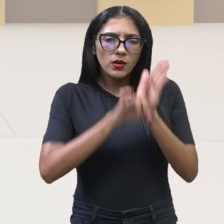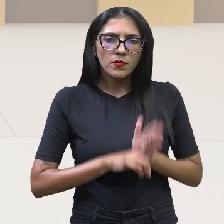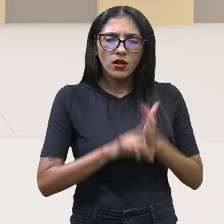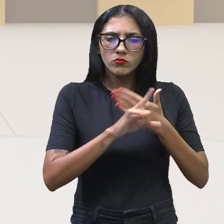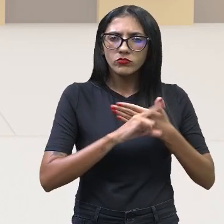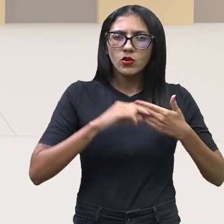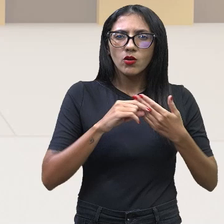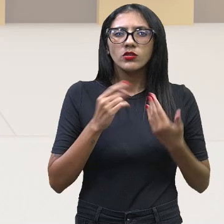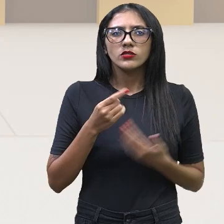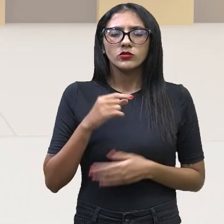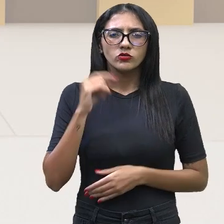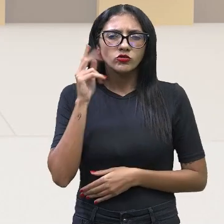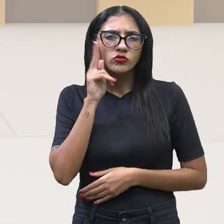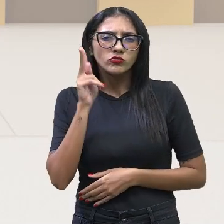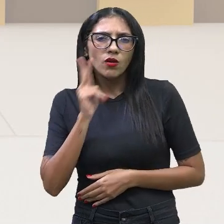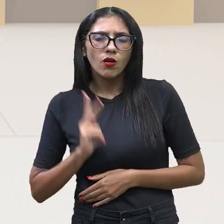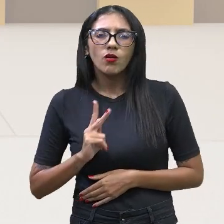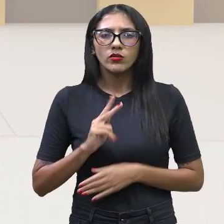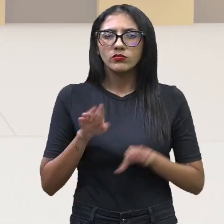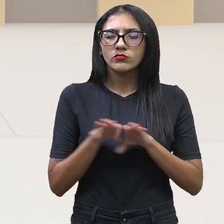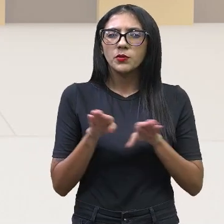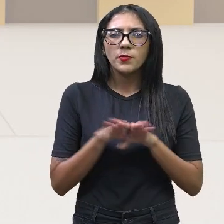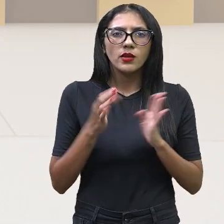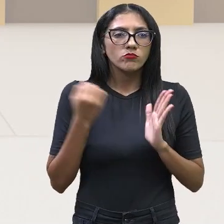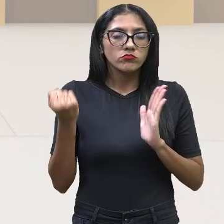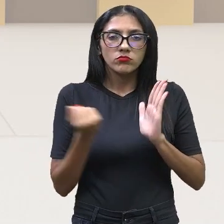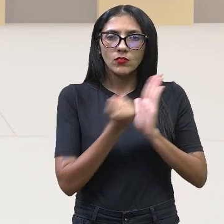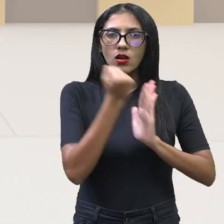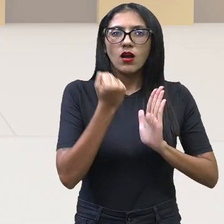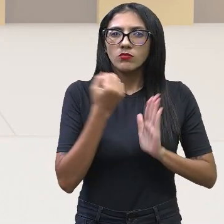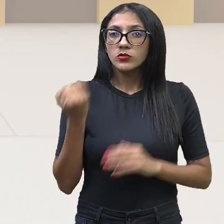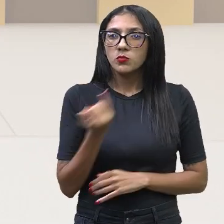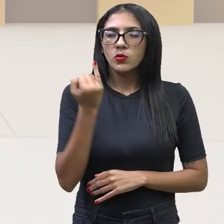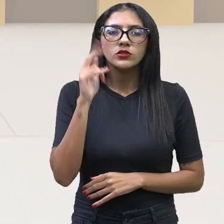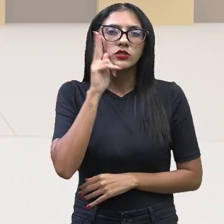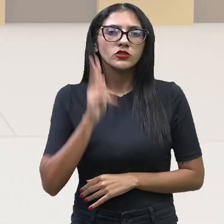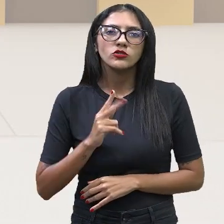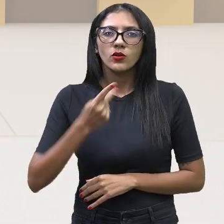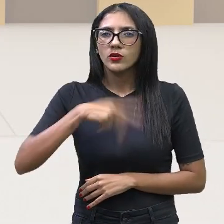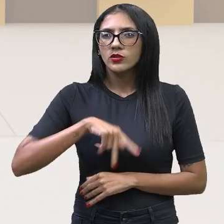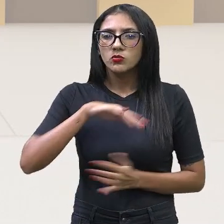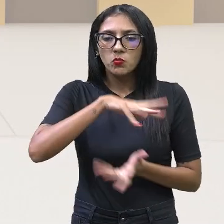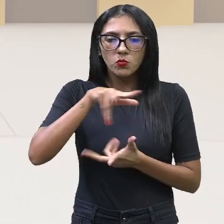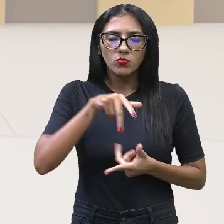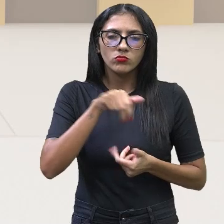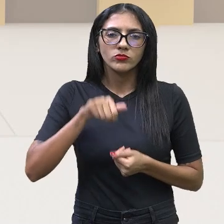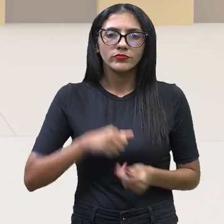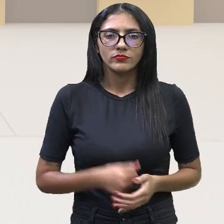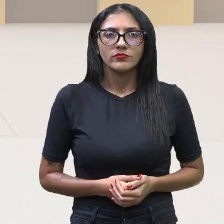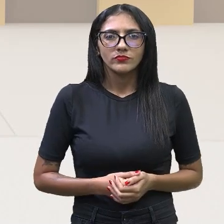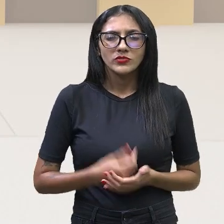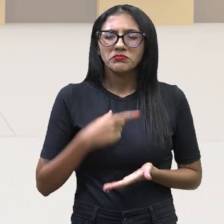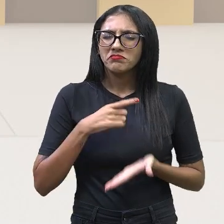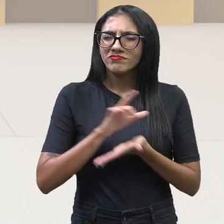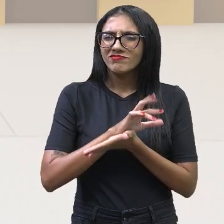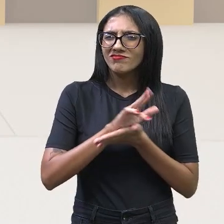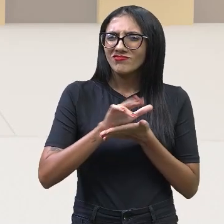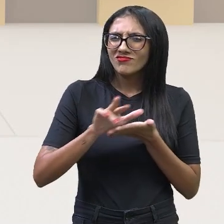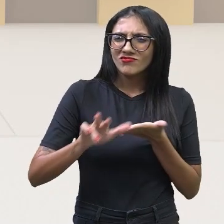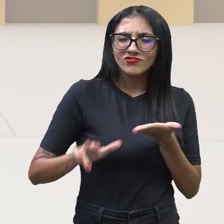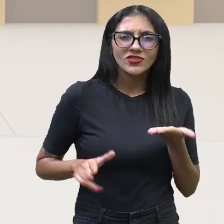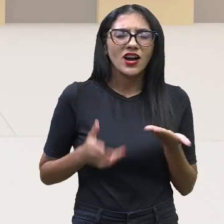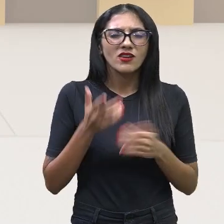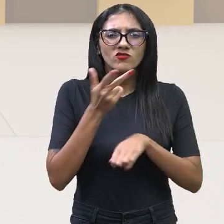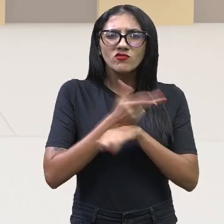e eventos marcantes na história da luta racial no Brasil e no mundo. E, para isso, tem muitos documentários, tem